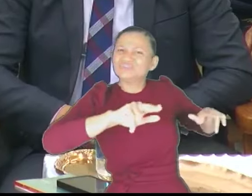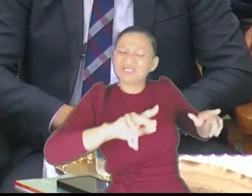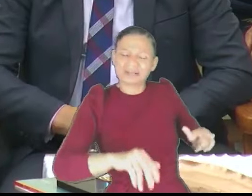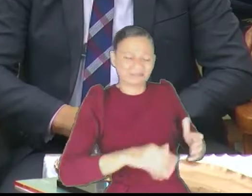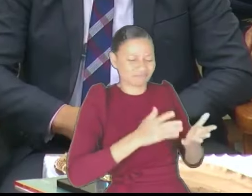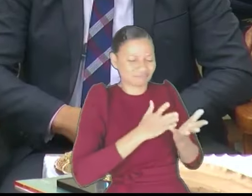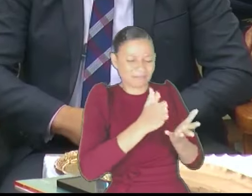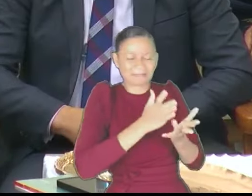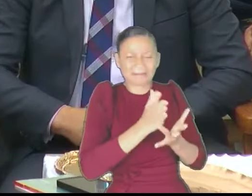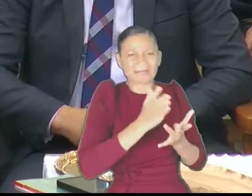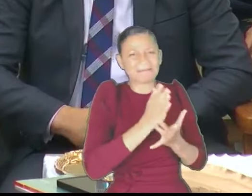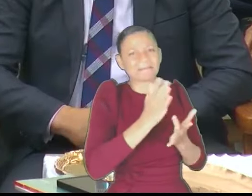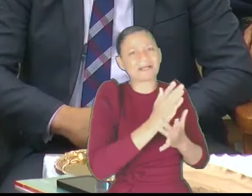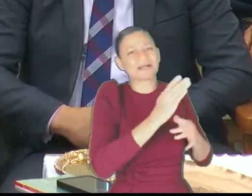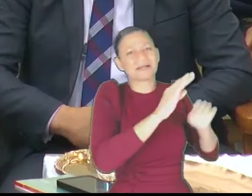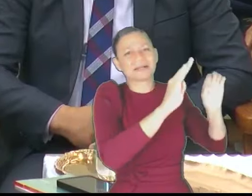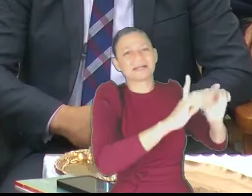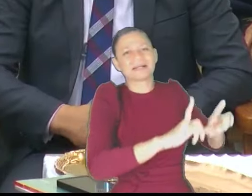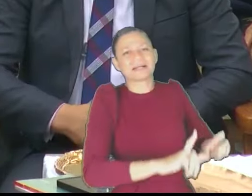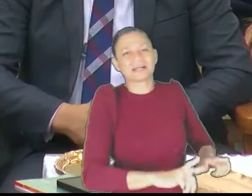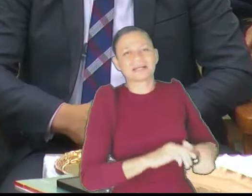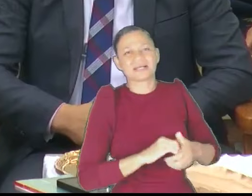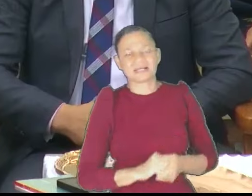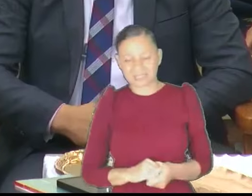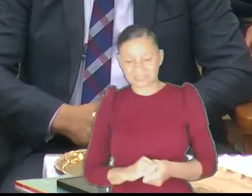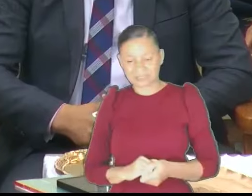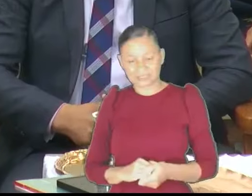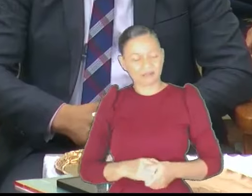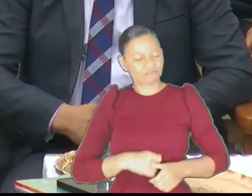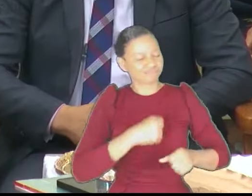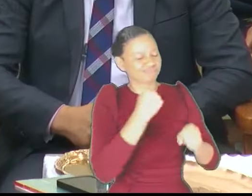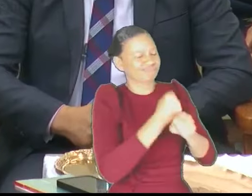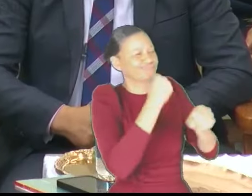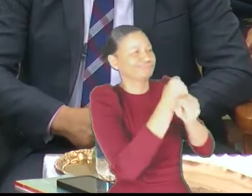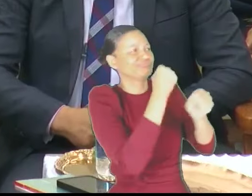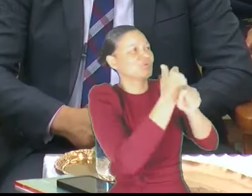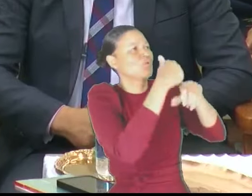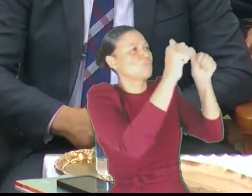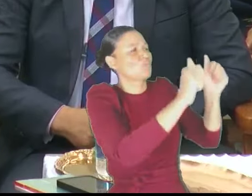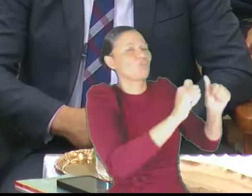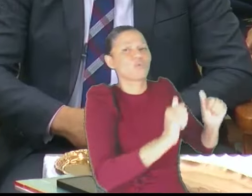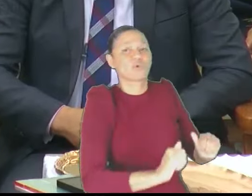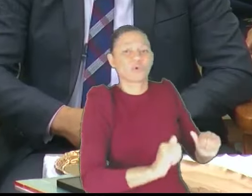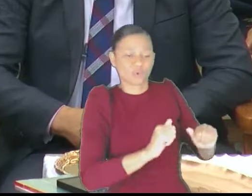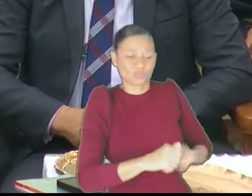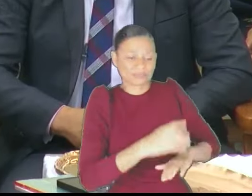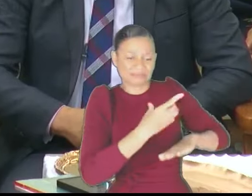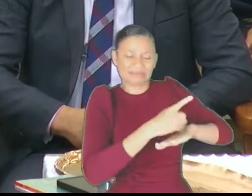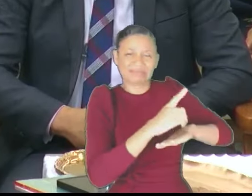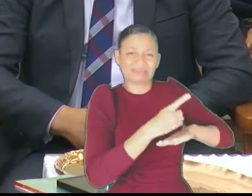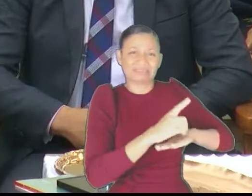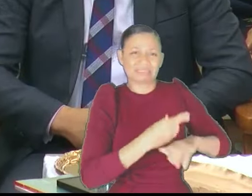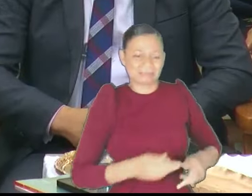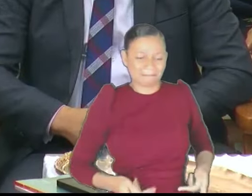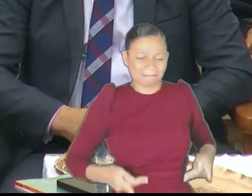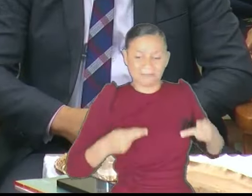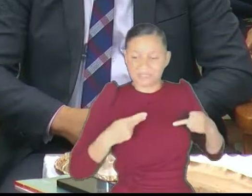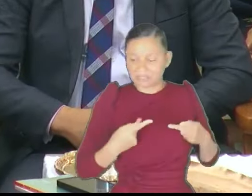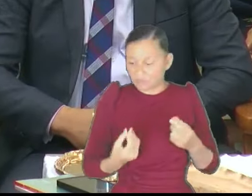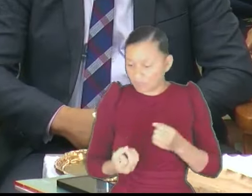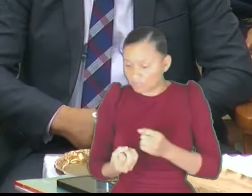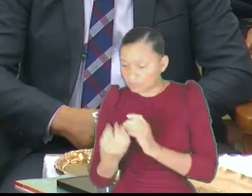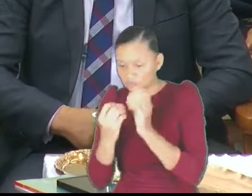então levanta o altar ao Deus da prosperidade. Se o campo produzia, glória a Baal.